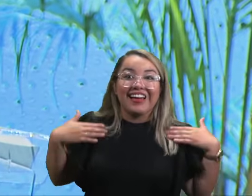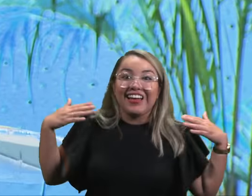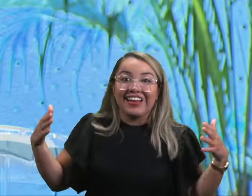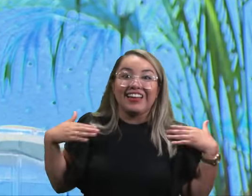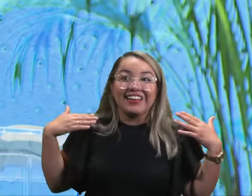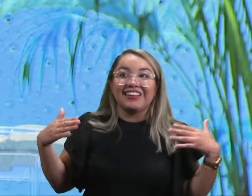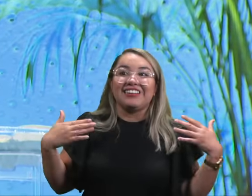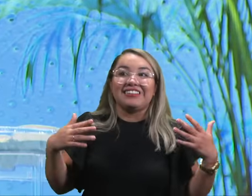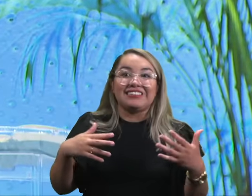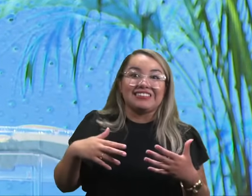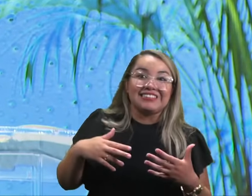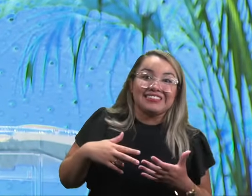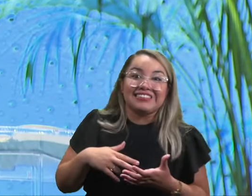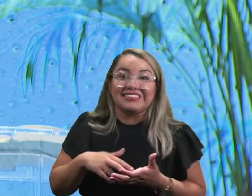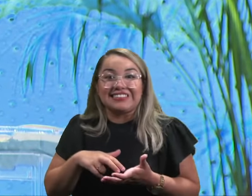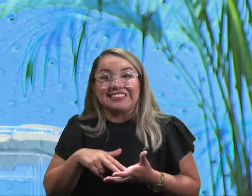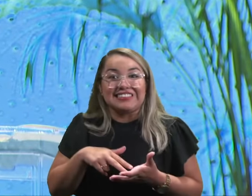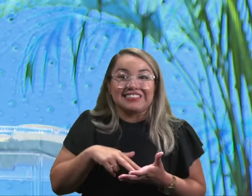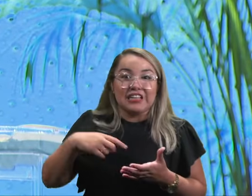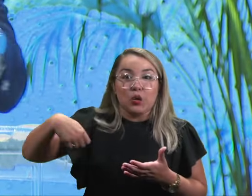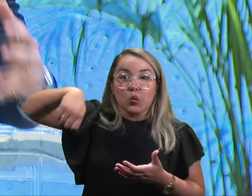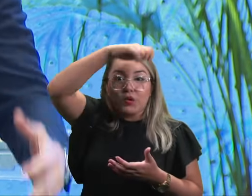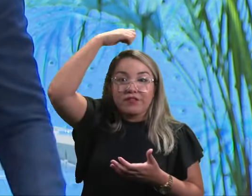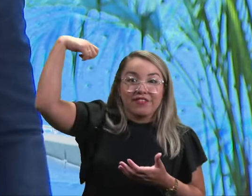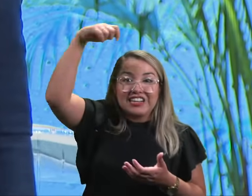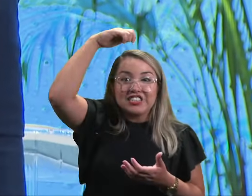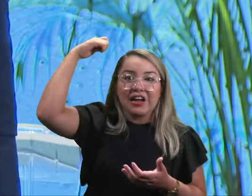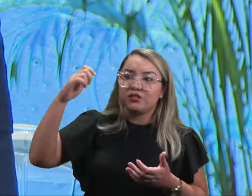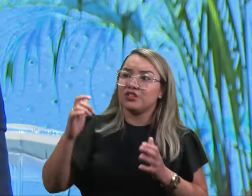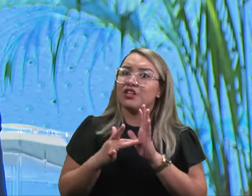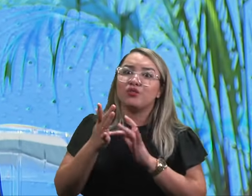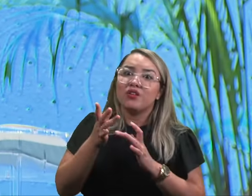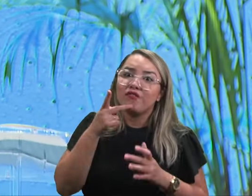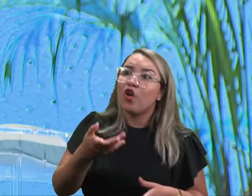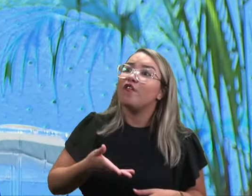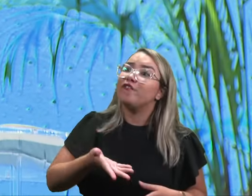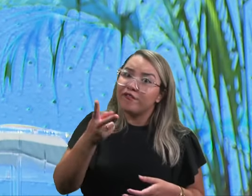múmia. E Jesus disse assim: tirem dele as ataduras.